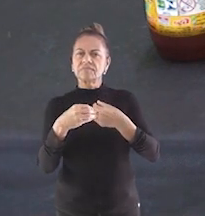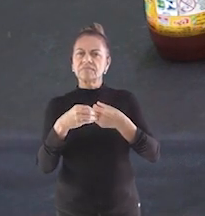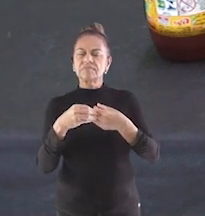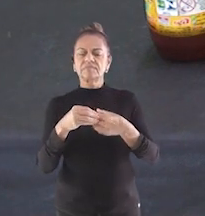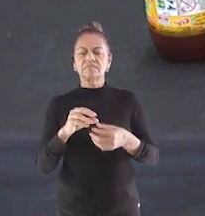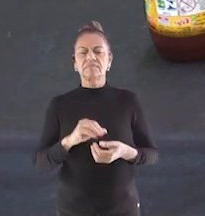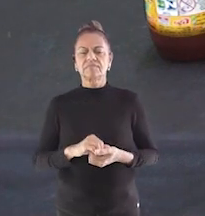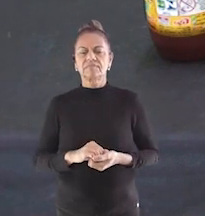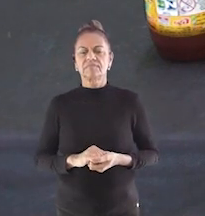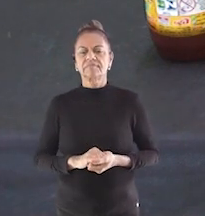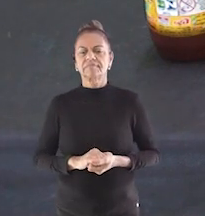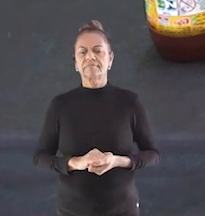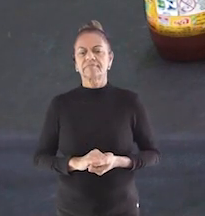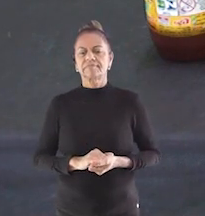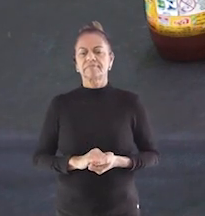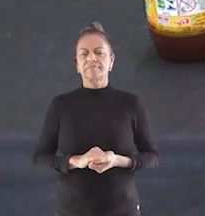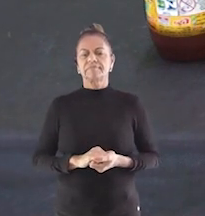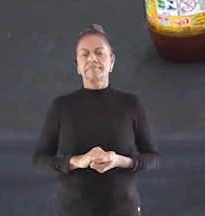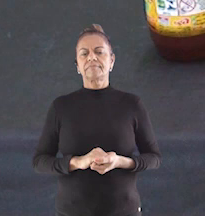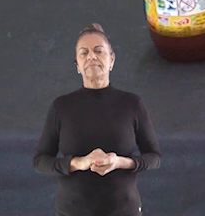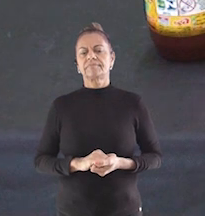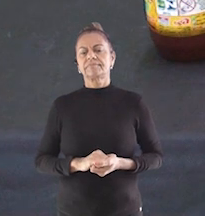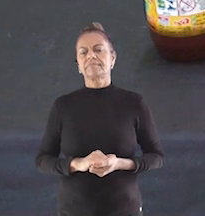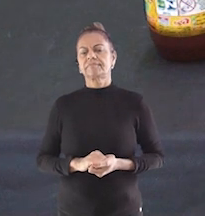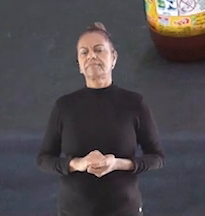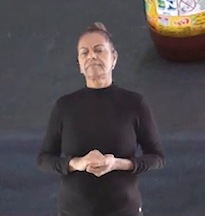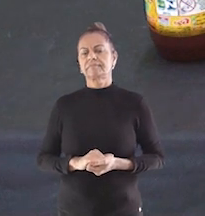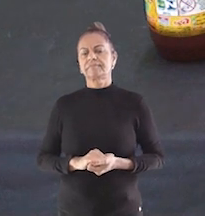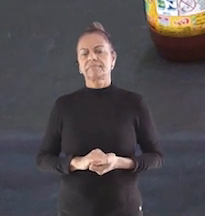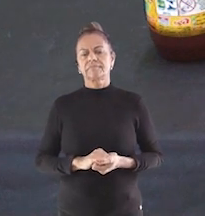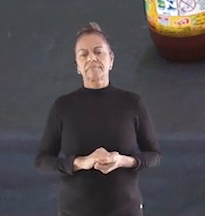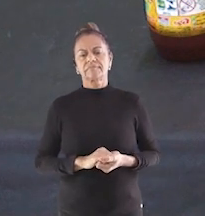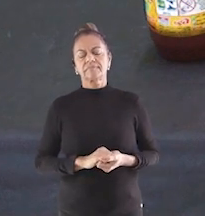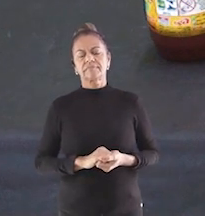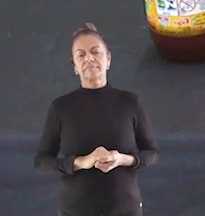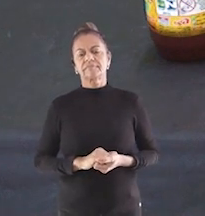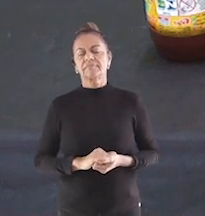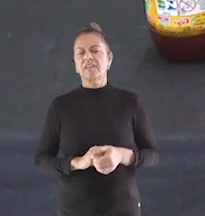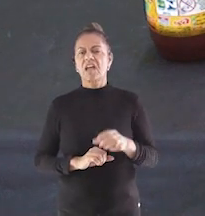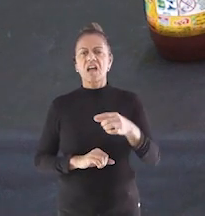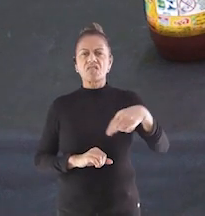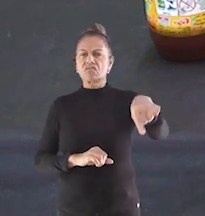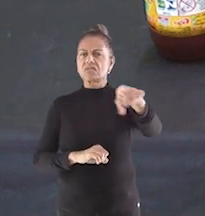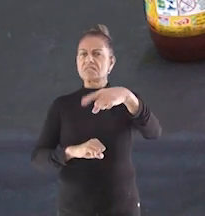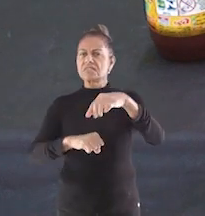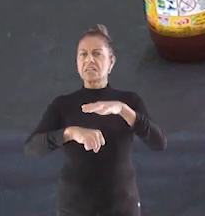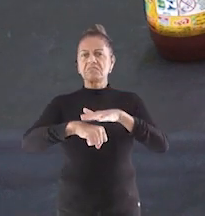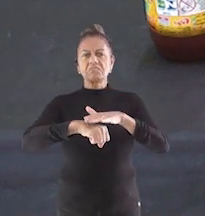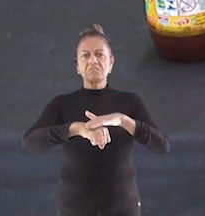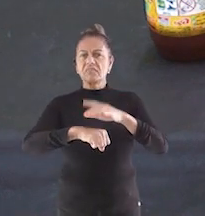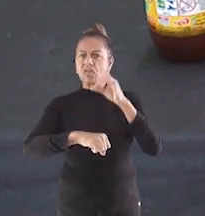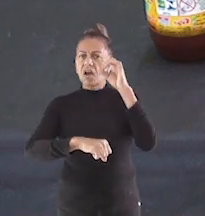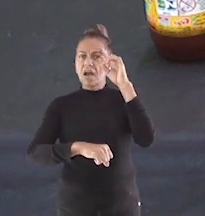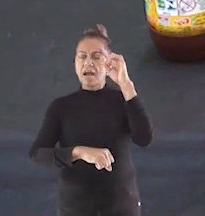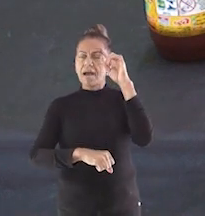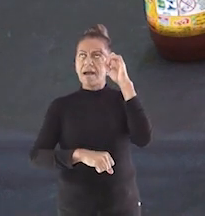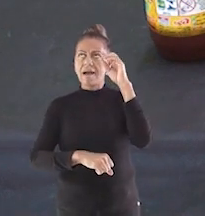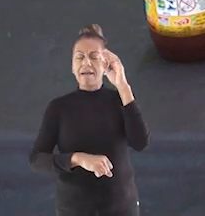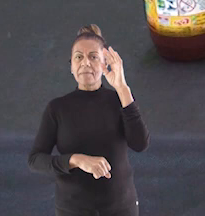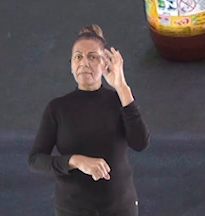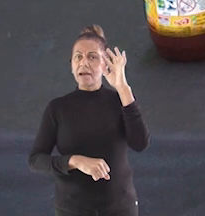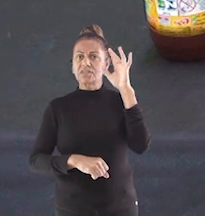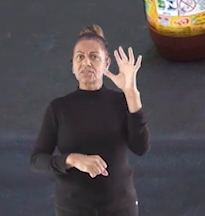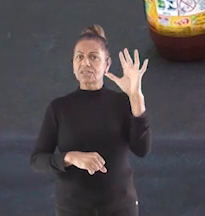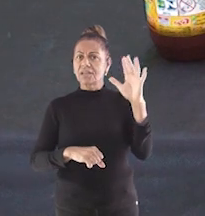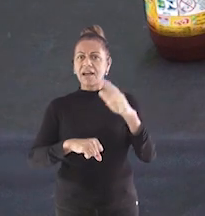E posso fazer aqui fingindo que é a lava que está saindo do vulcão. E aí você vai usar